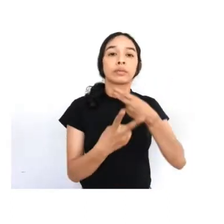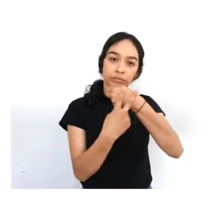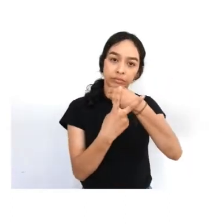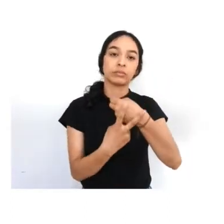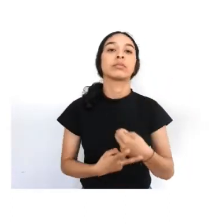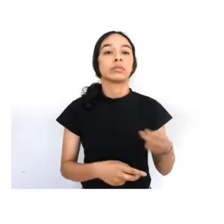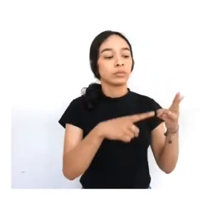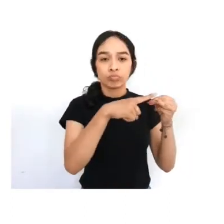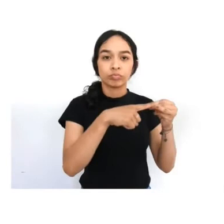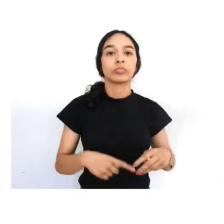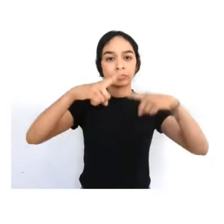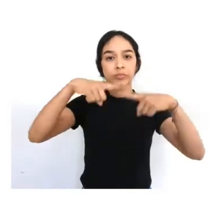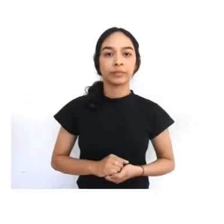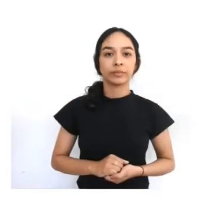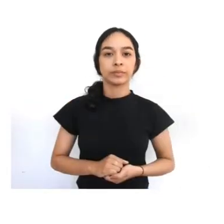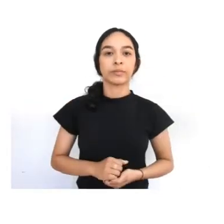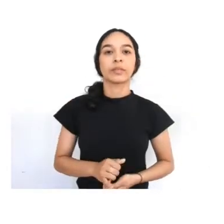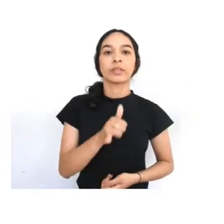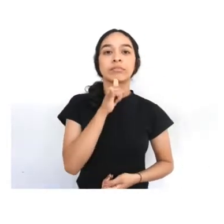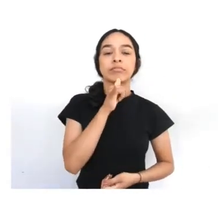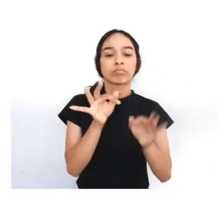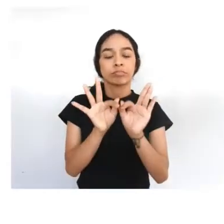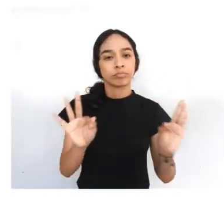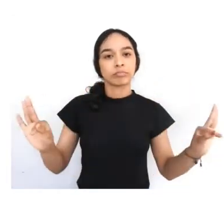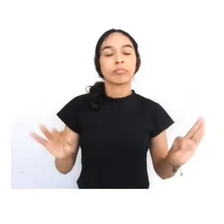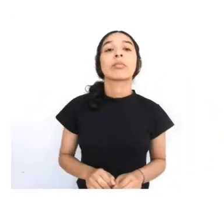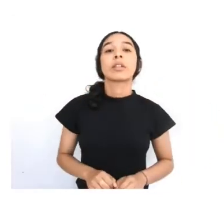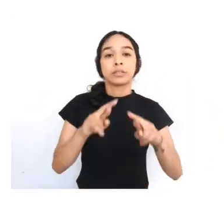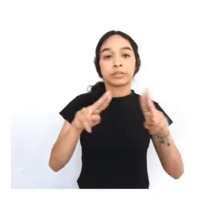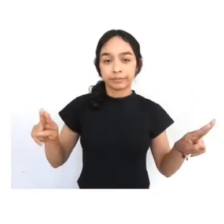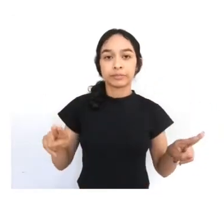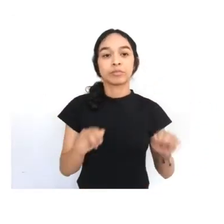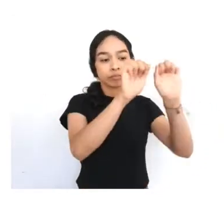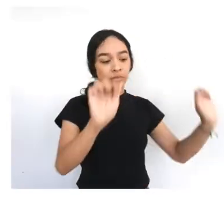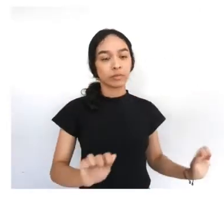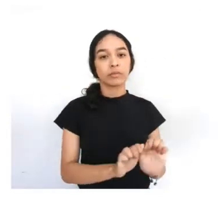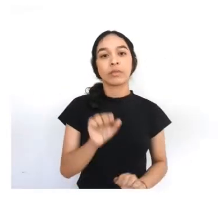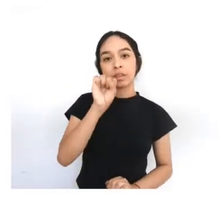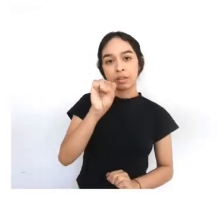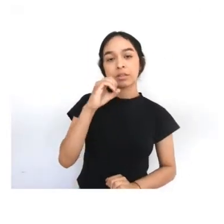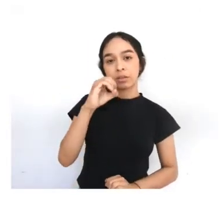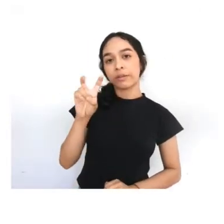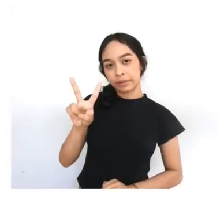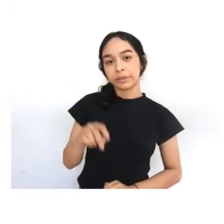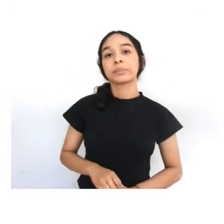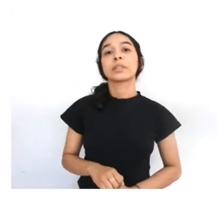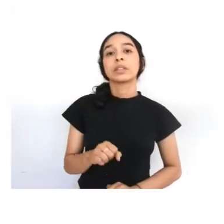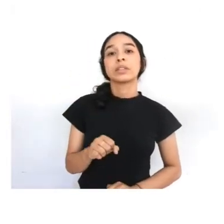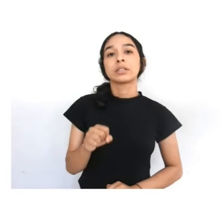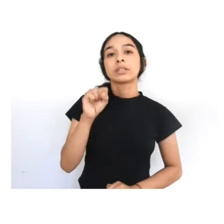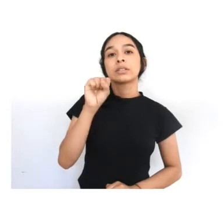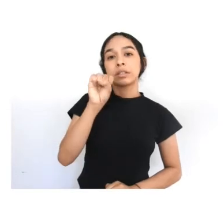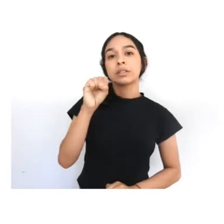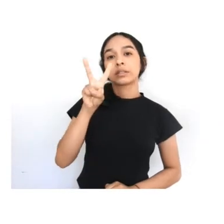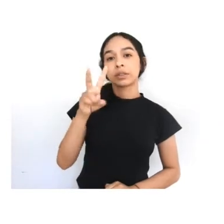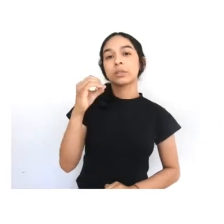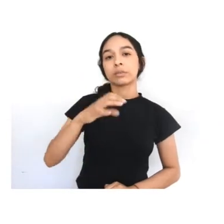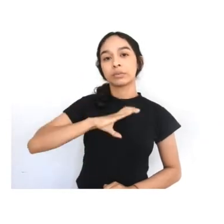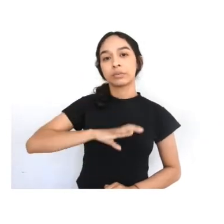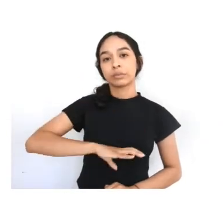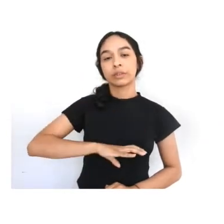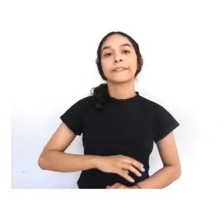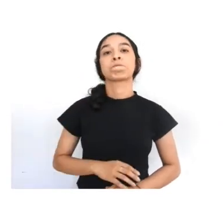último o objeto. Bem, vamos ver então aqui a diferença desse sistema de SOV e SVO